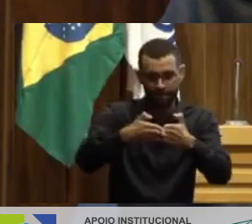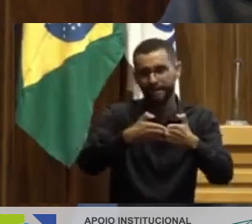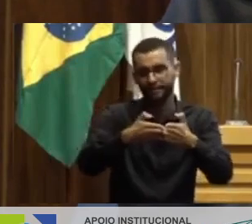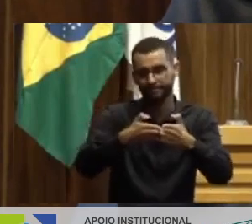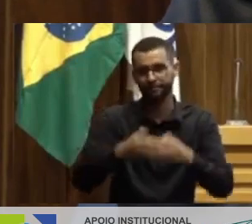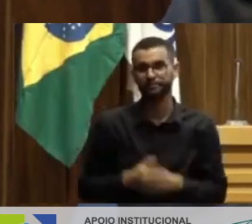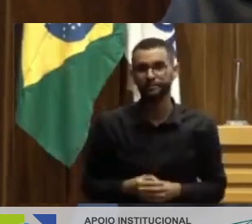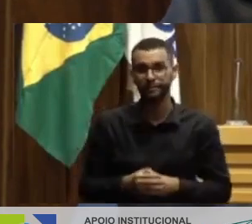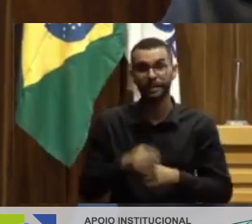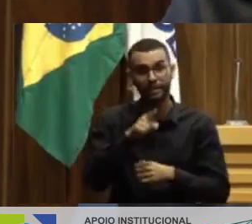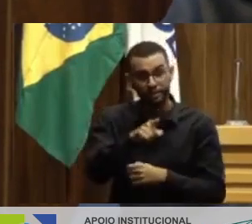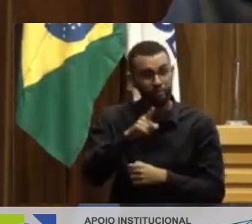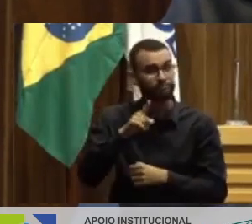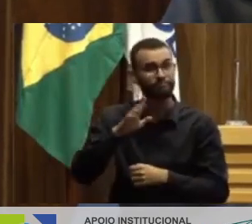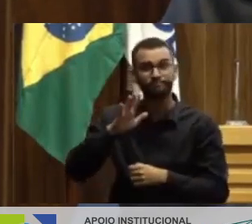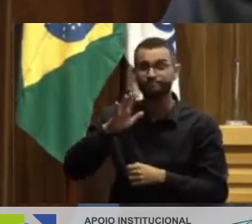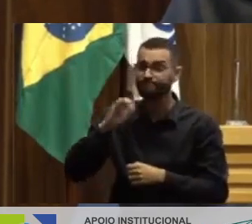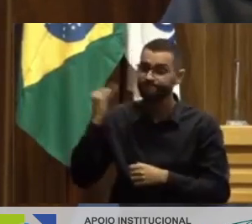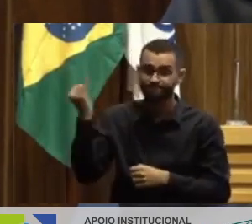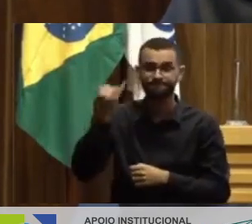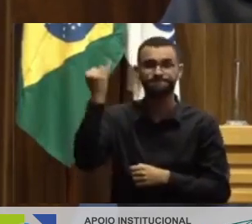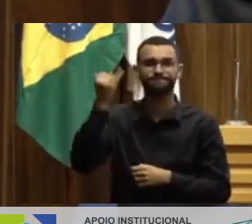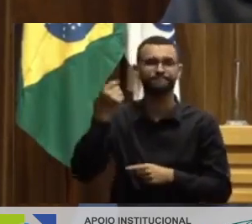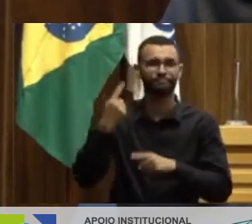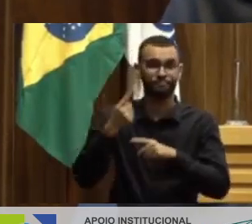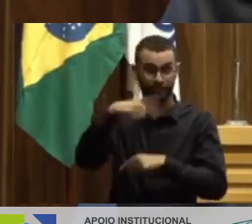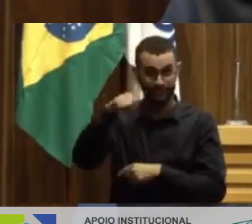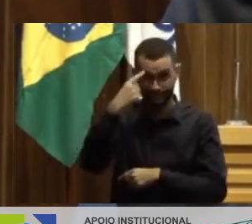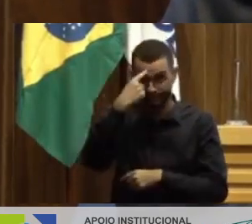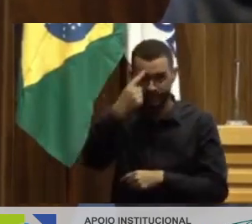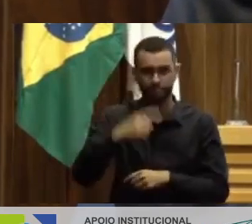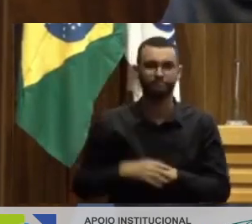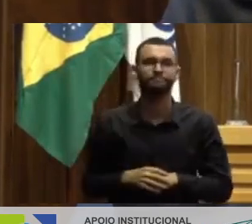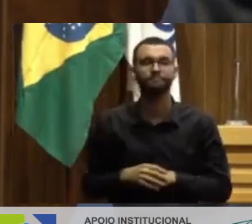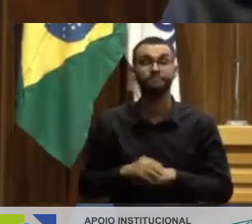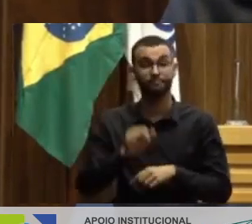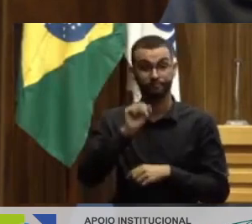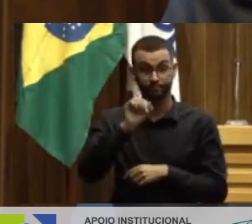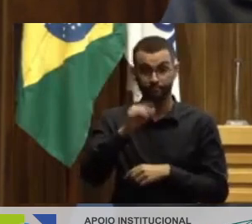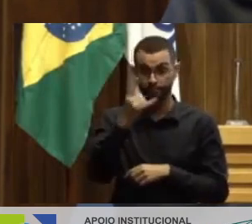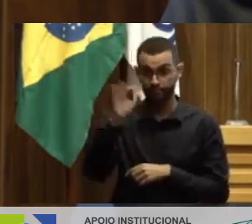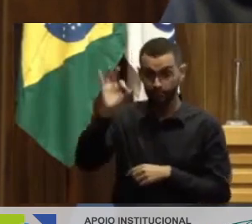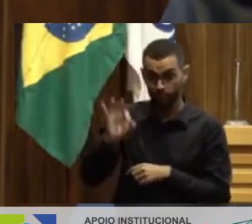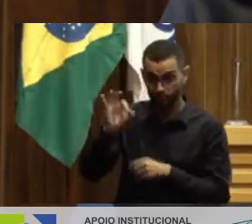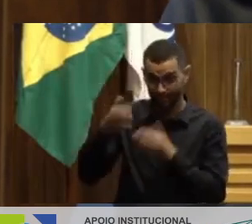é decisiva, para vocês terem uma ideia. Se 1% dos